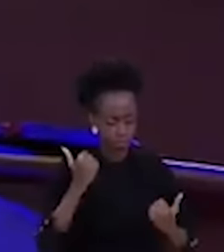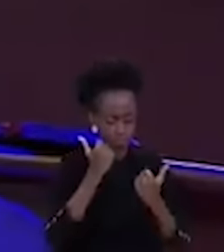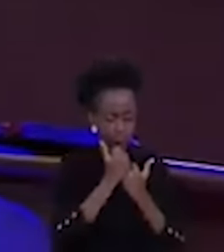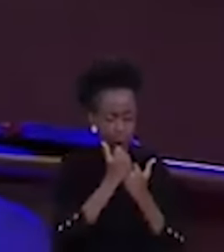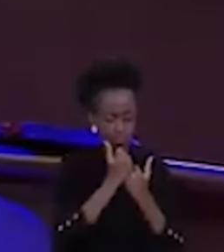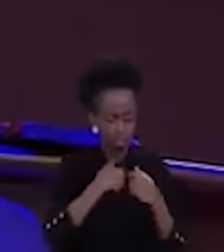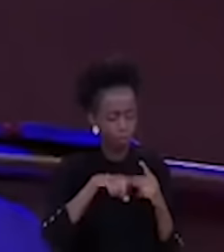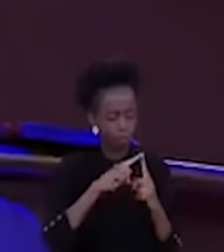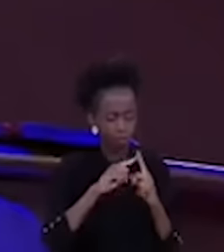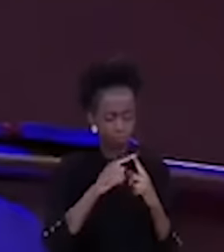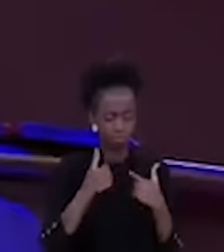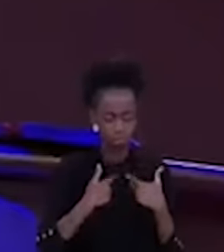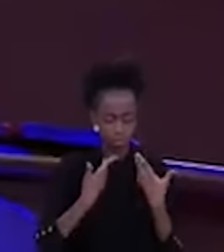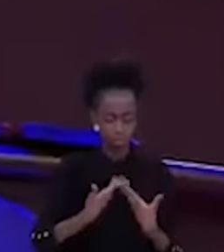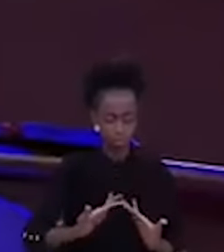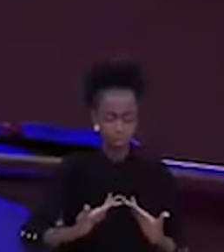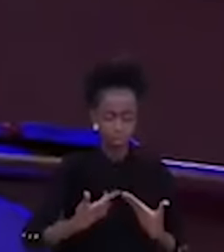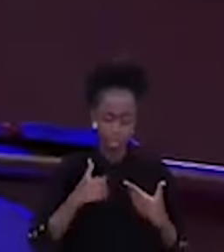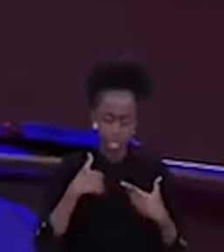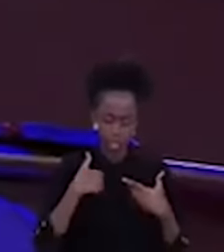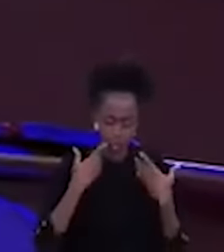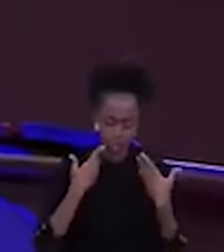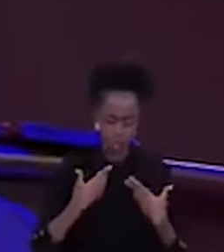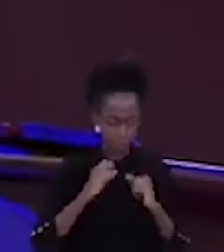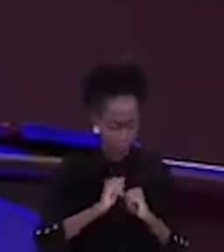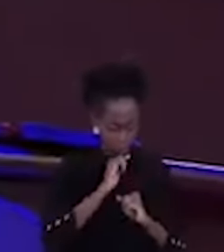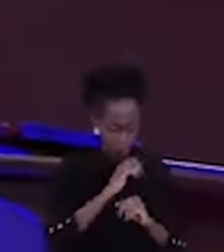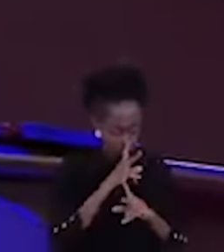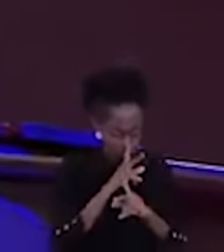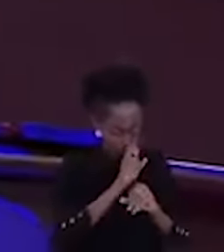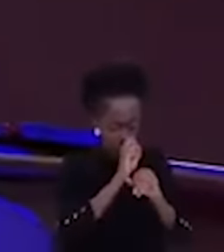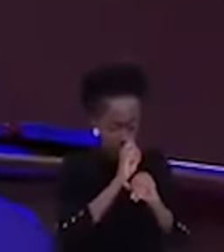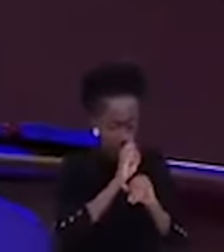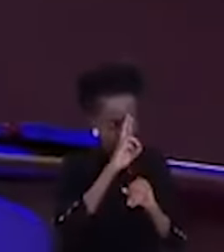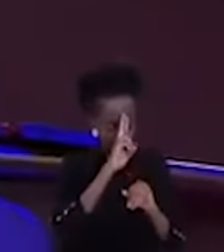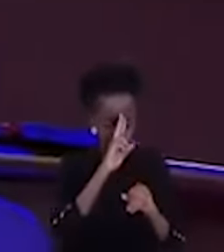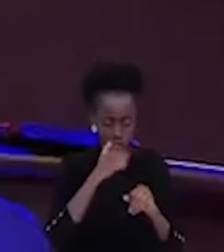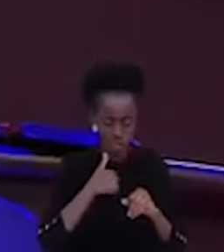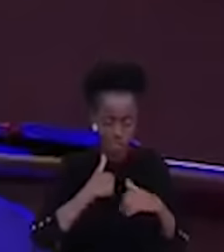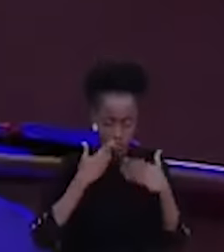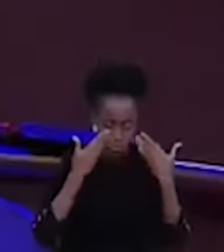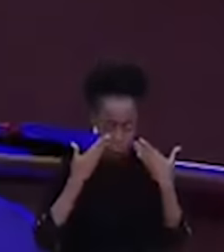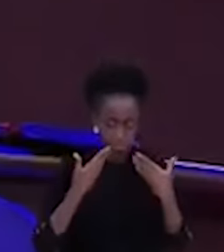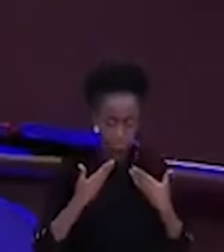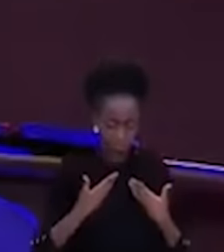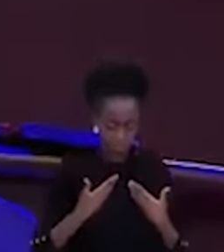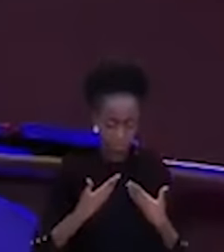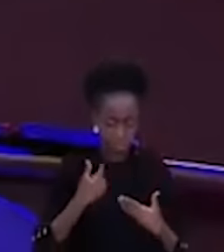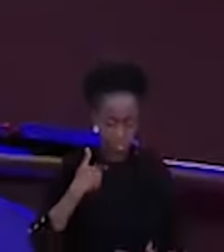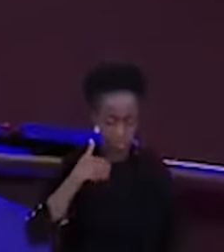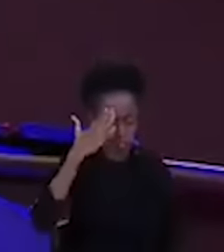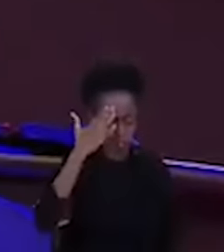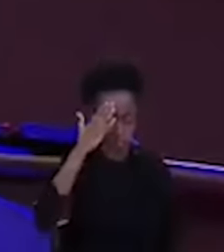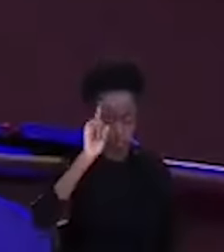vão. Fala, eis-me aqui, Senhor. Fala forte, estou aqui. Não foi em vão, eu ouvi a